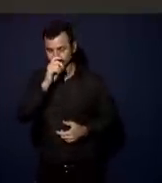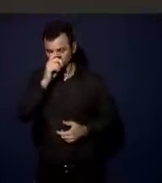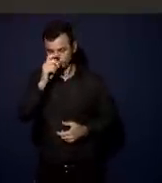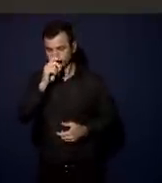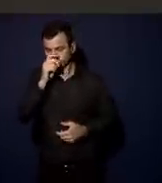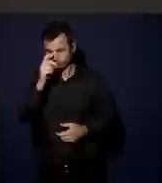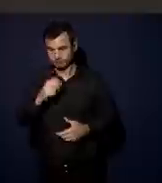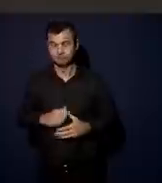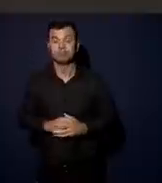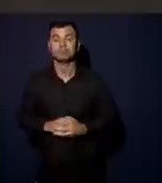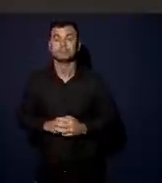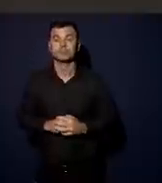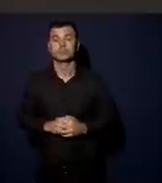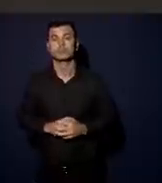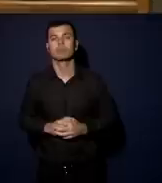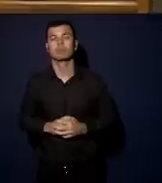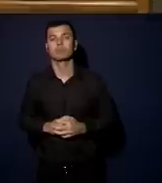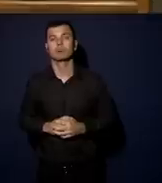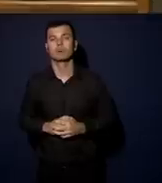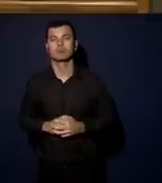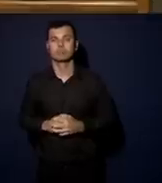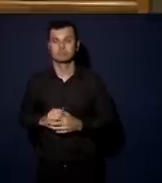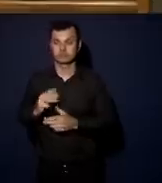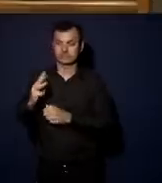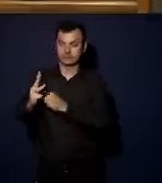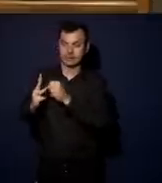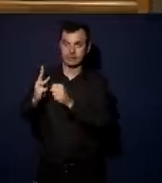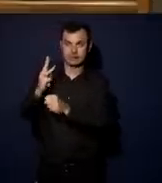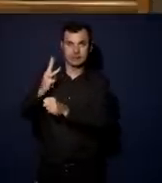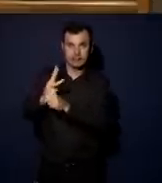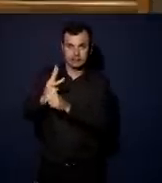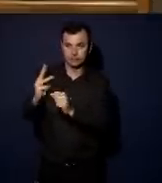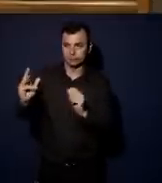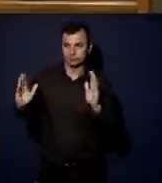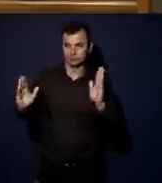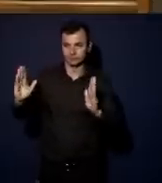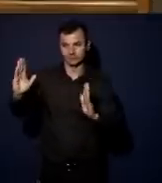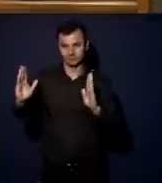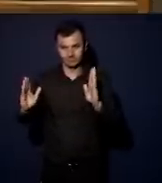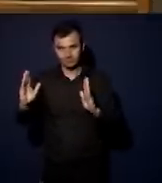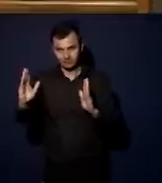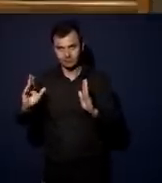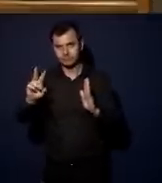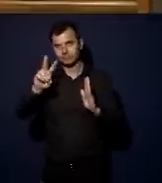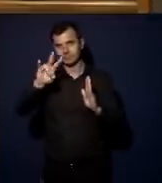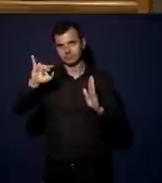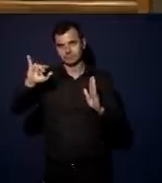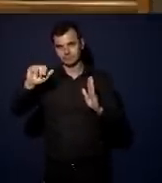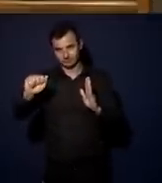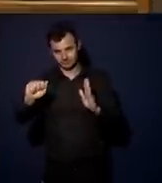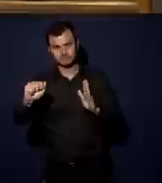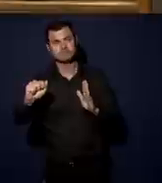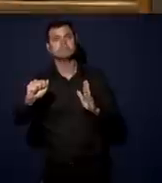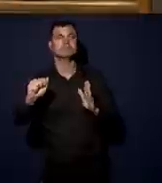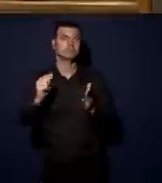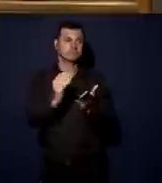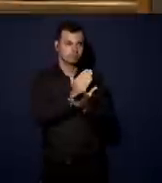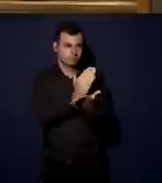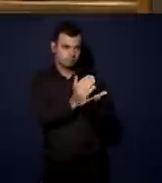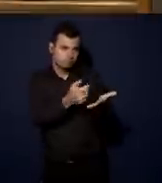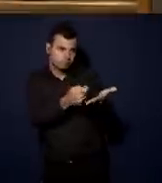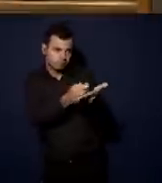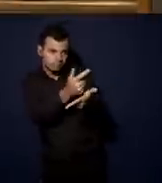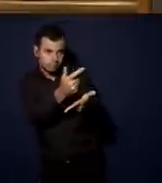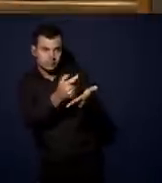nosso nós fizemos várias aquisições ao longo desses três anos pequenas aquisições foi olhar para o tamanho inteiro da Via mas sempre aceleradoras